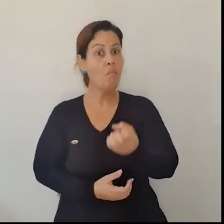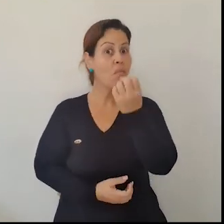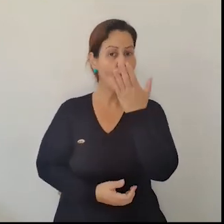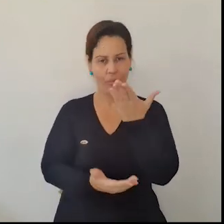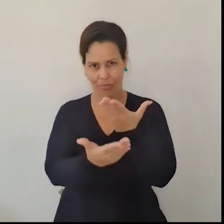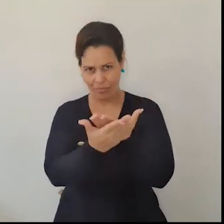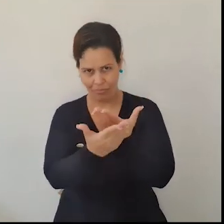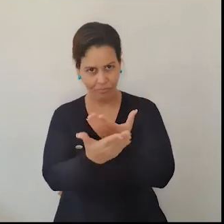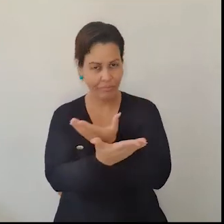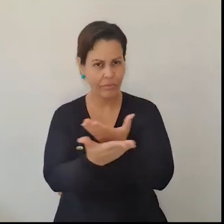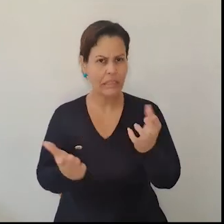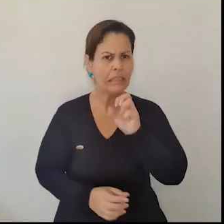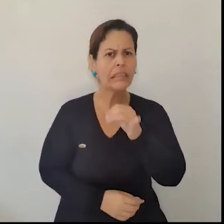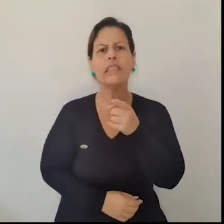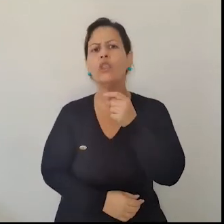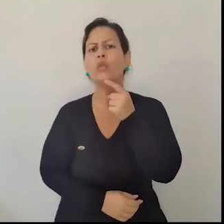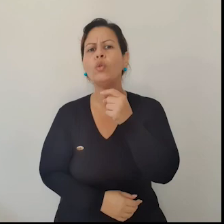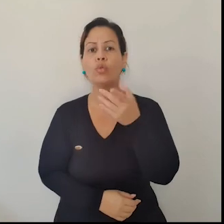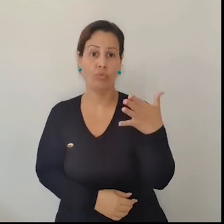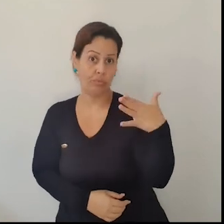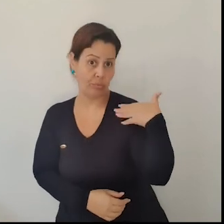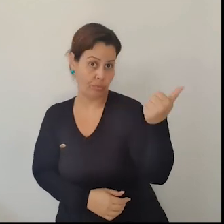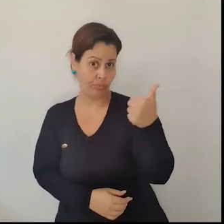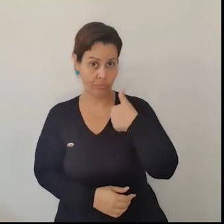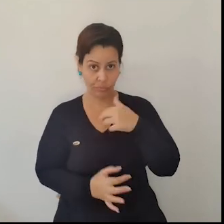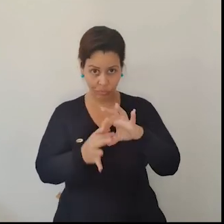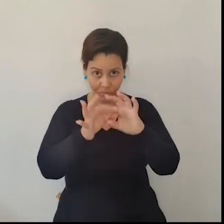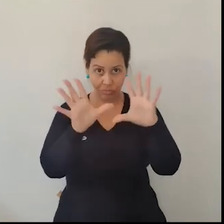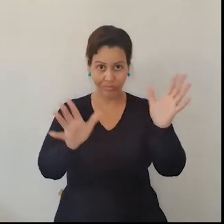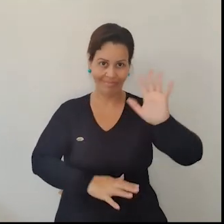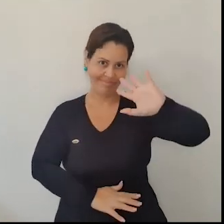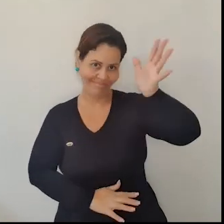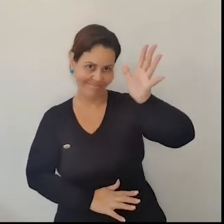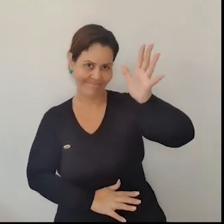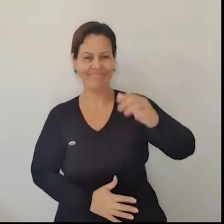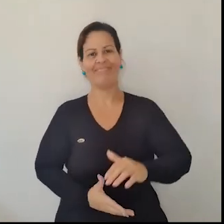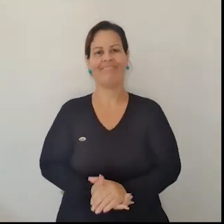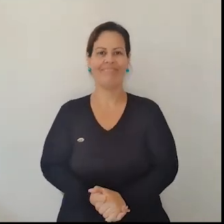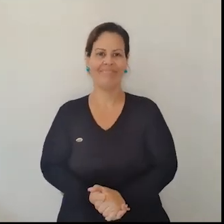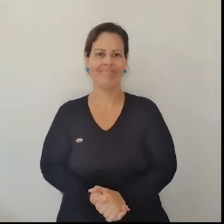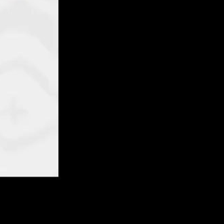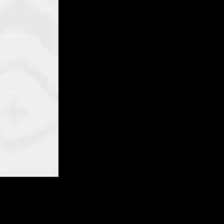bons estudos e qualquer dúvida eu estou disponível. Até mais!